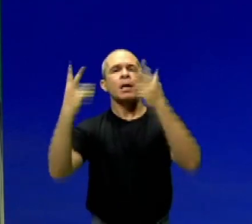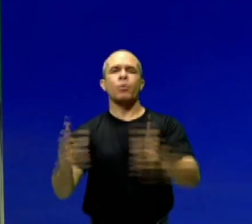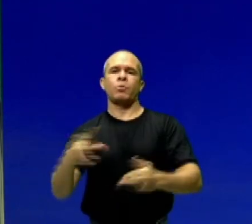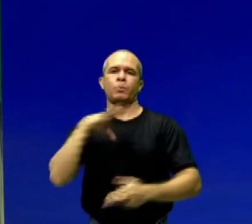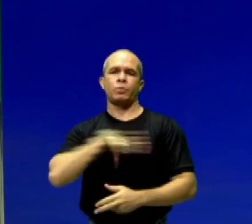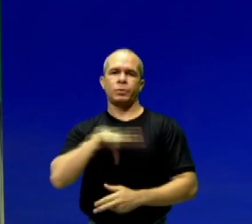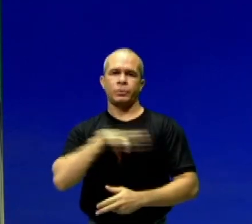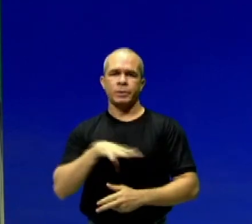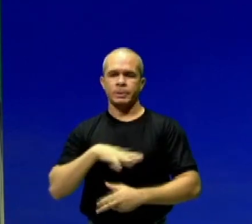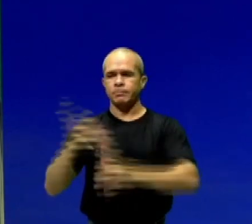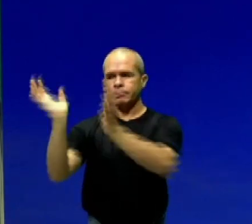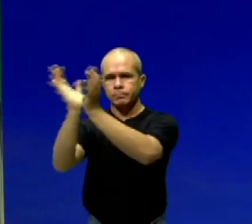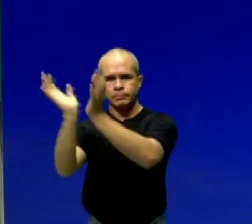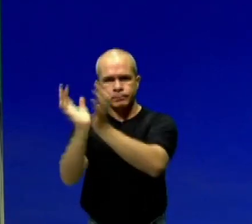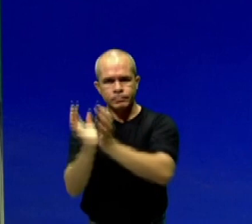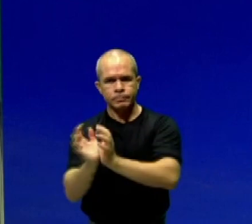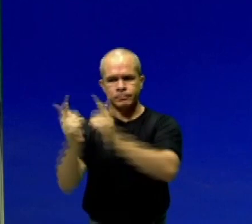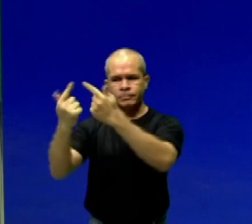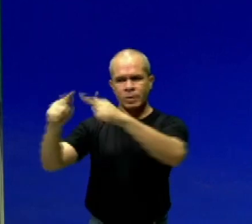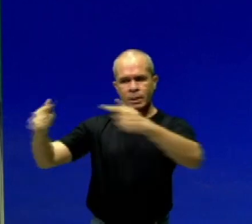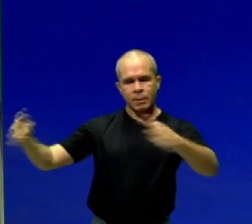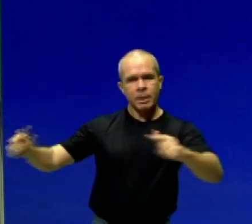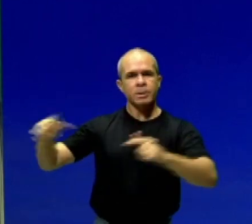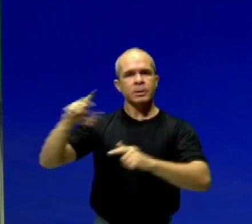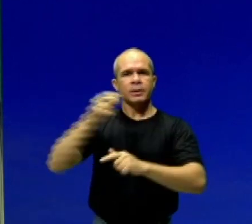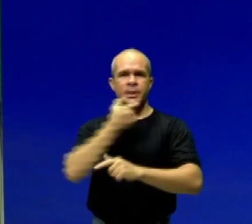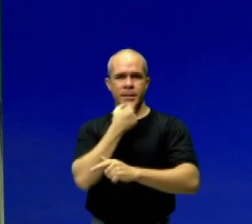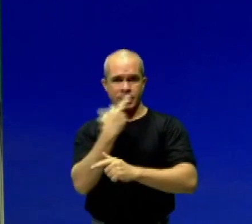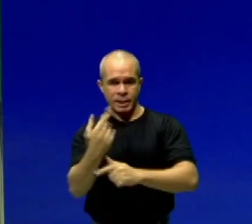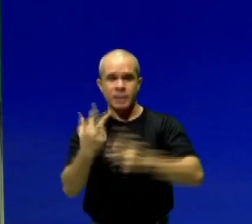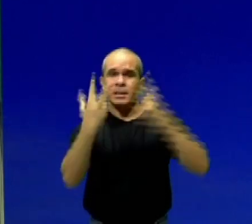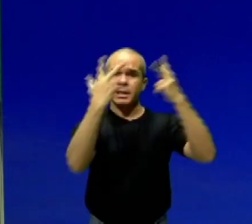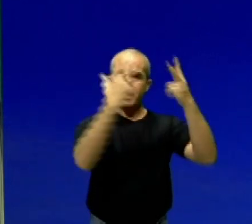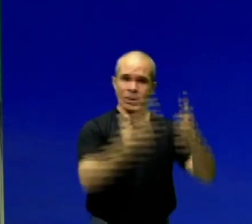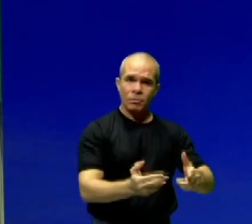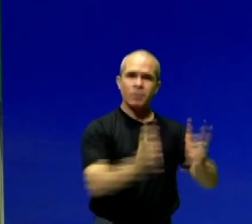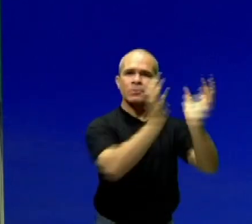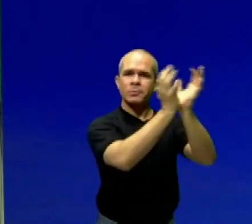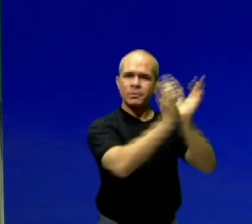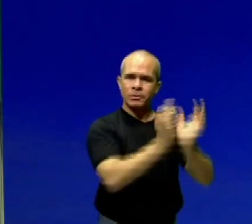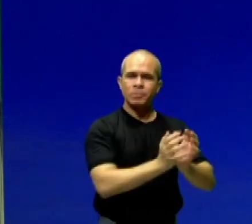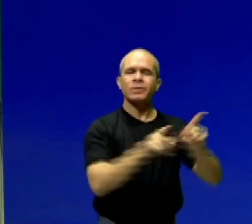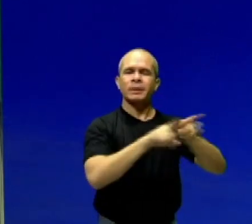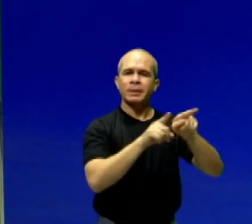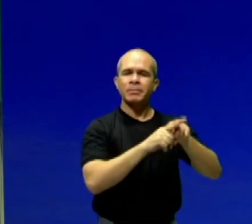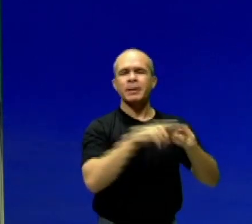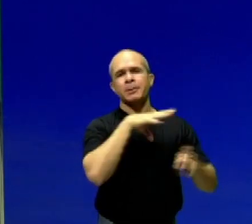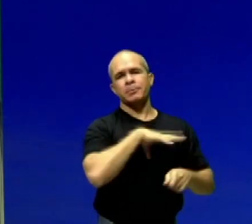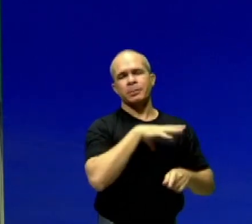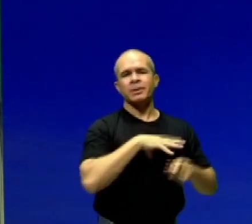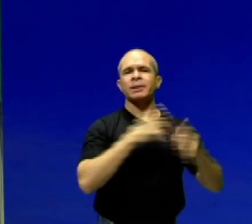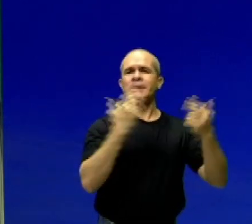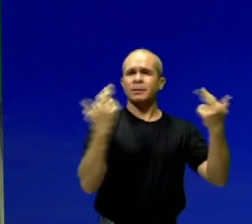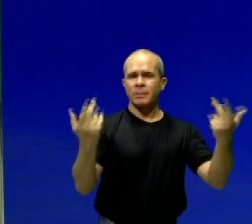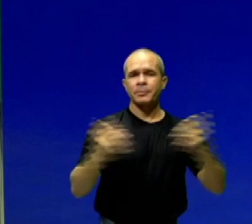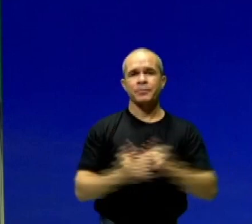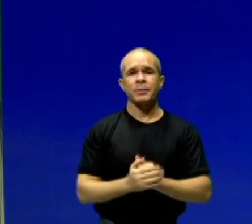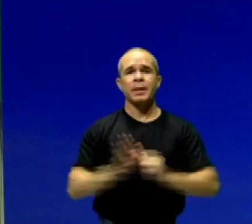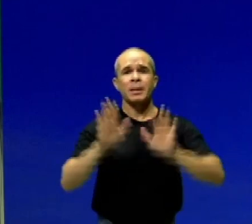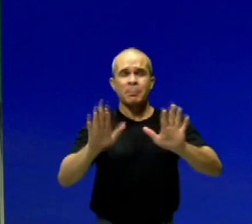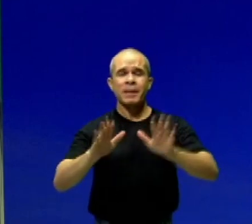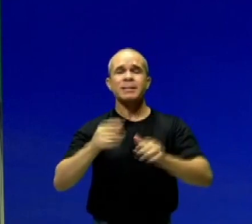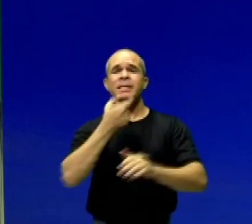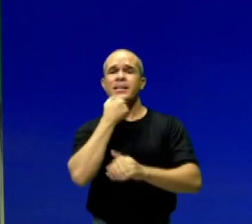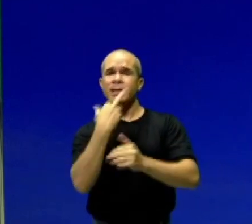classes gramaticais que tem em língua portuguesa, tem em língua inglesa, as 10. Só que em língua inglesa tem algumas que a gente